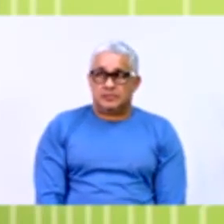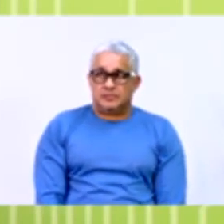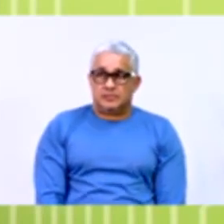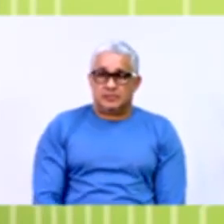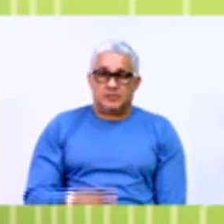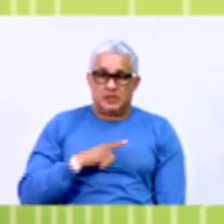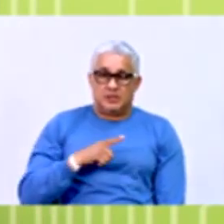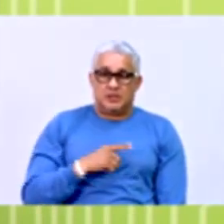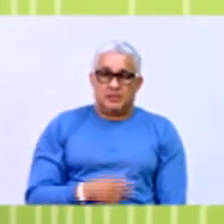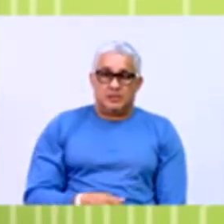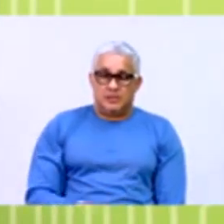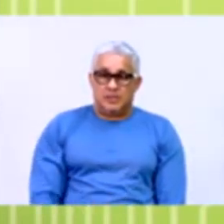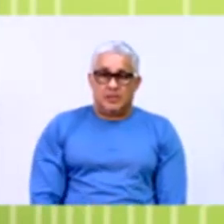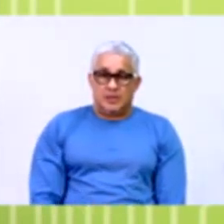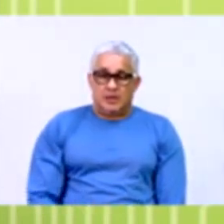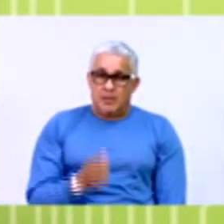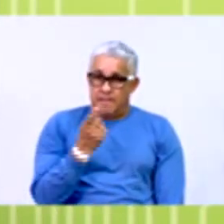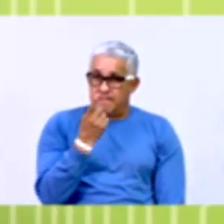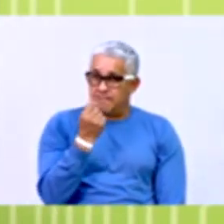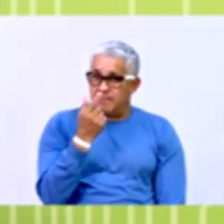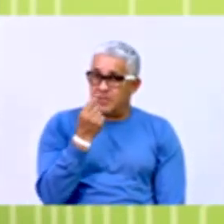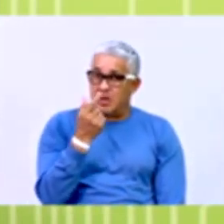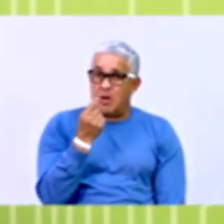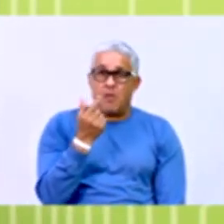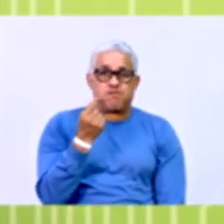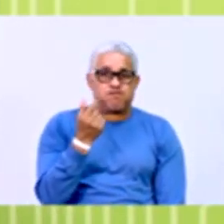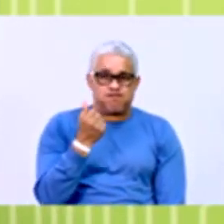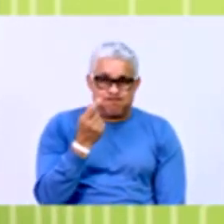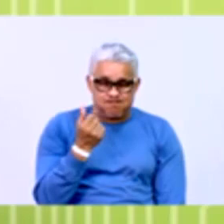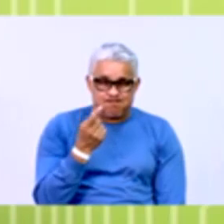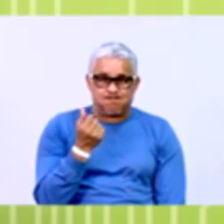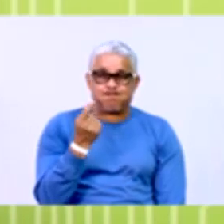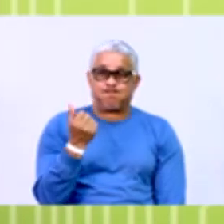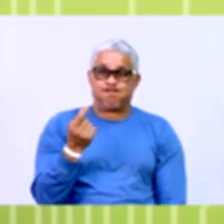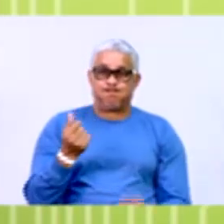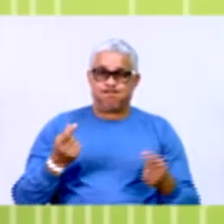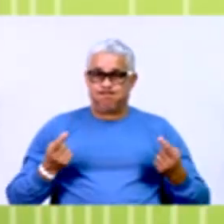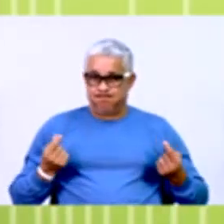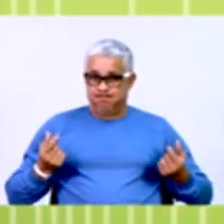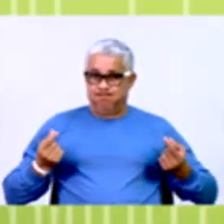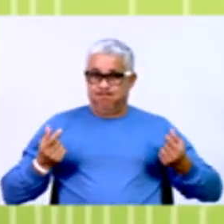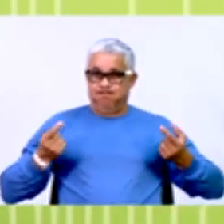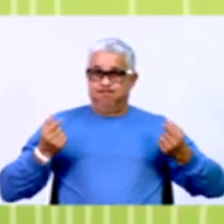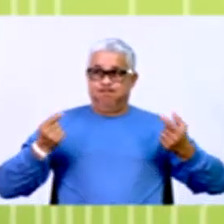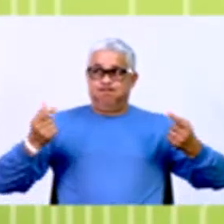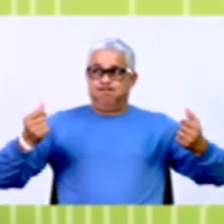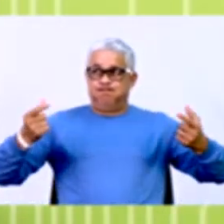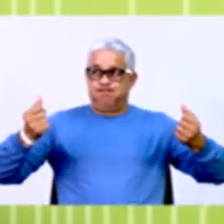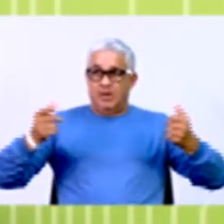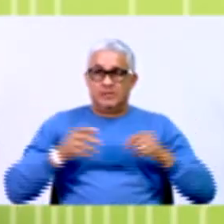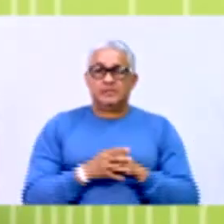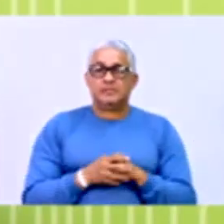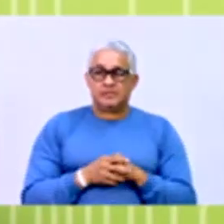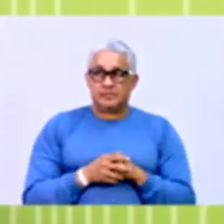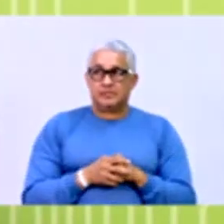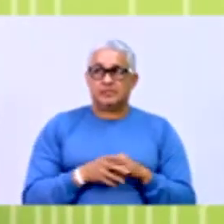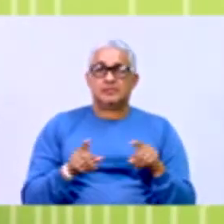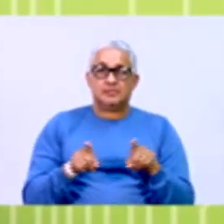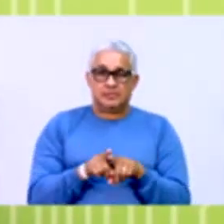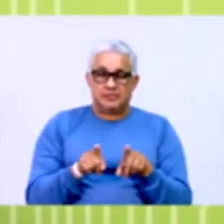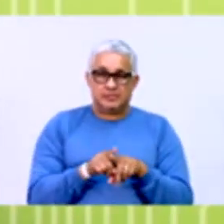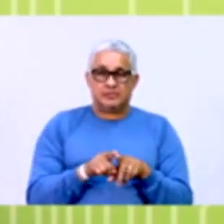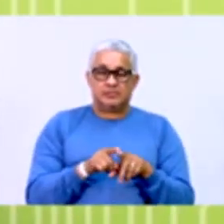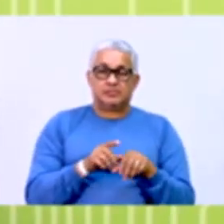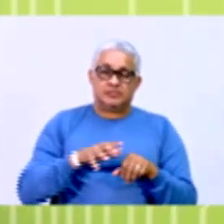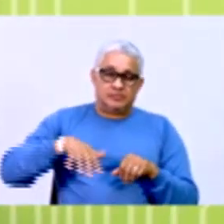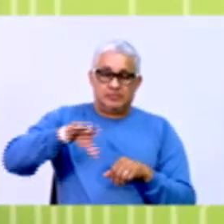de números muito grandes, de valores realmente enormes, né, que giram em torno